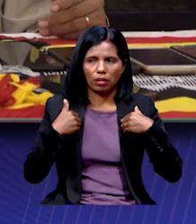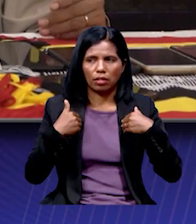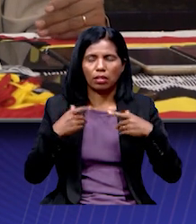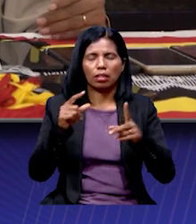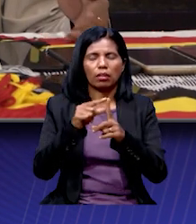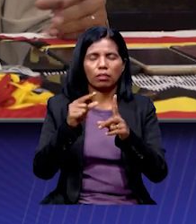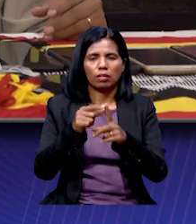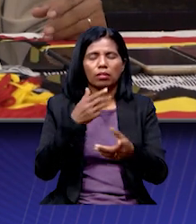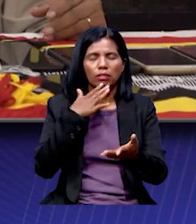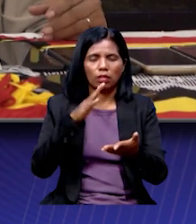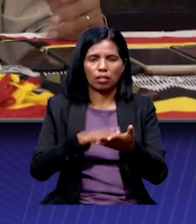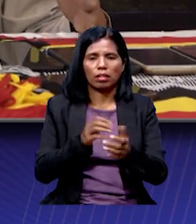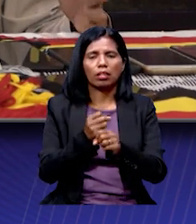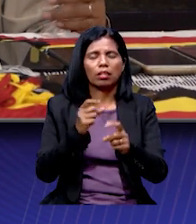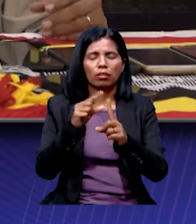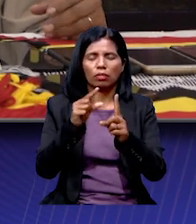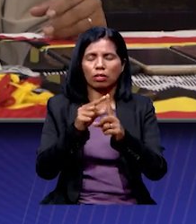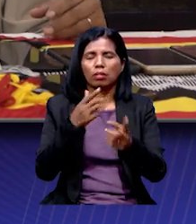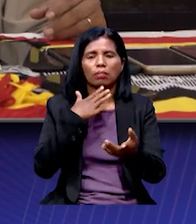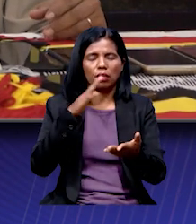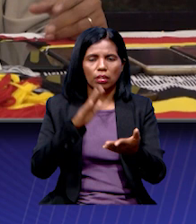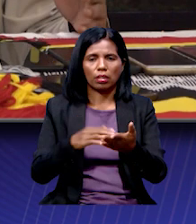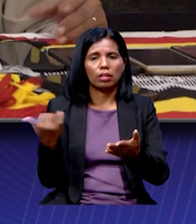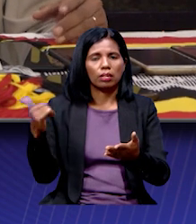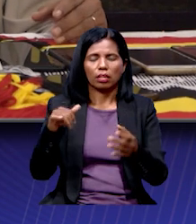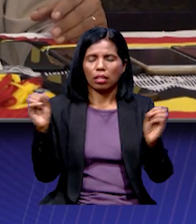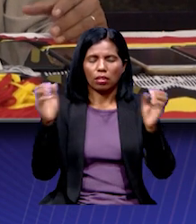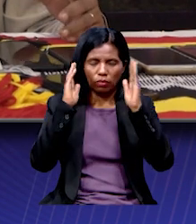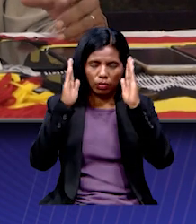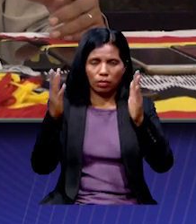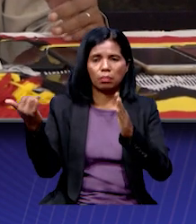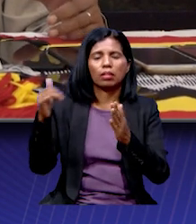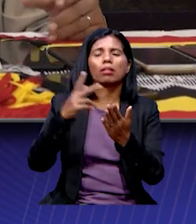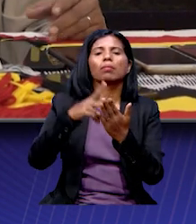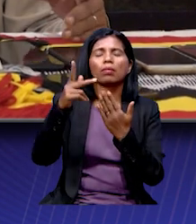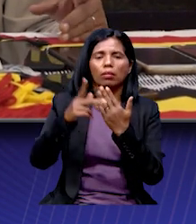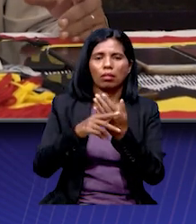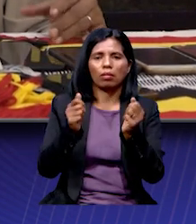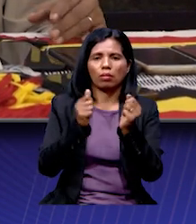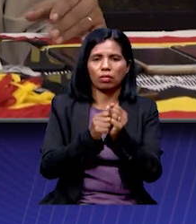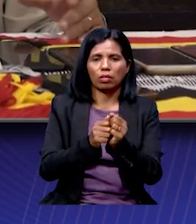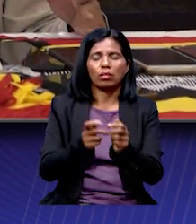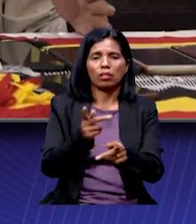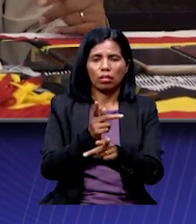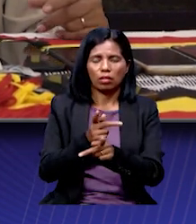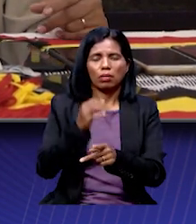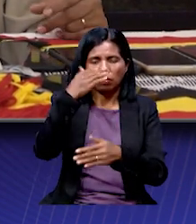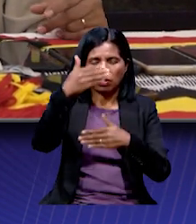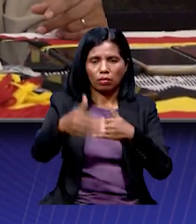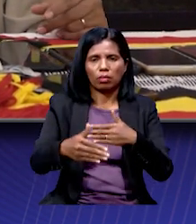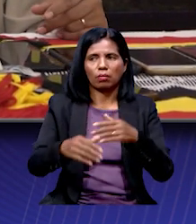funcir nebe a se insulta, ser la focus ba ser nia programa, ou ser nia projeção ba oi, mas be ataca